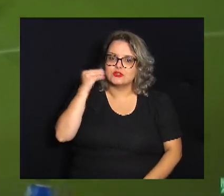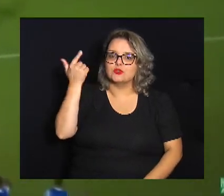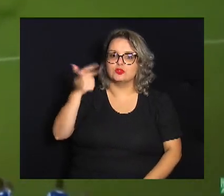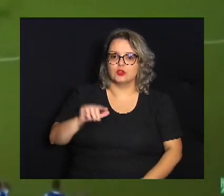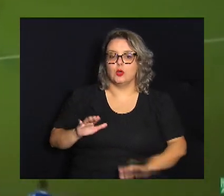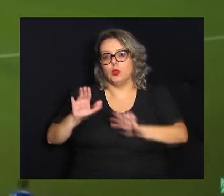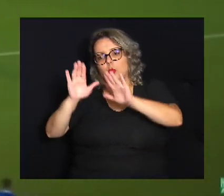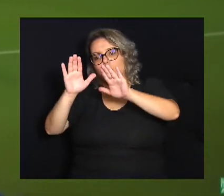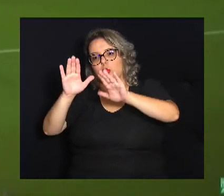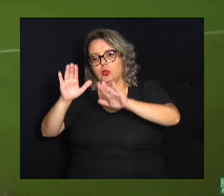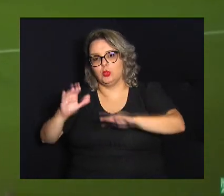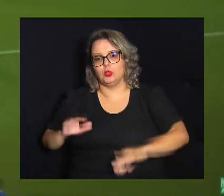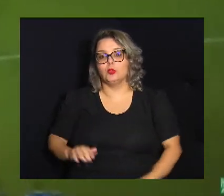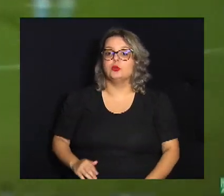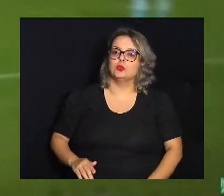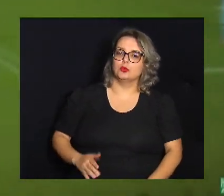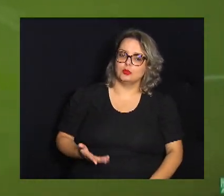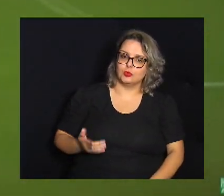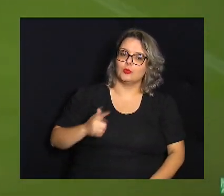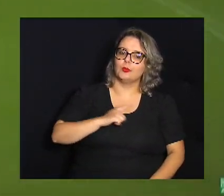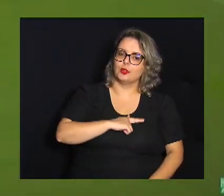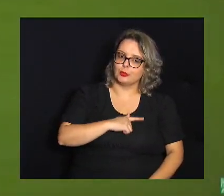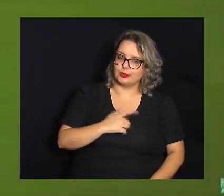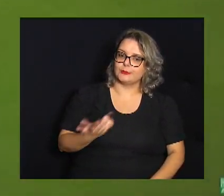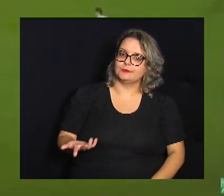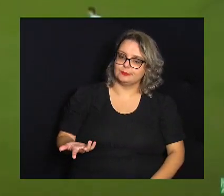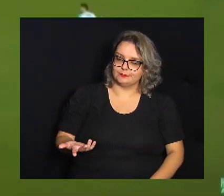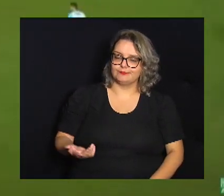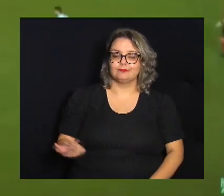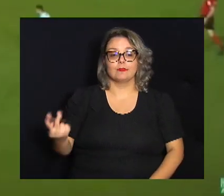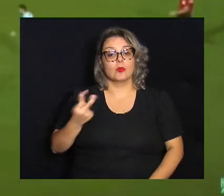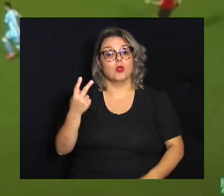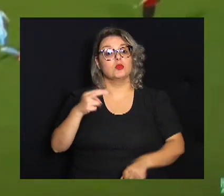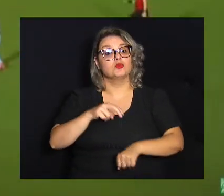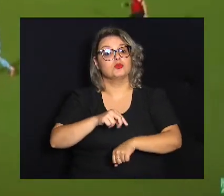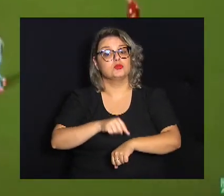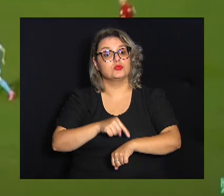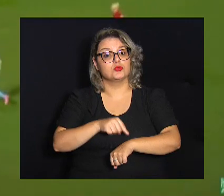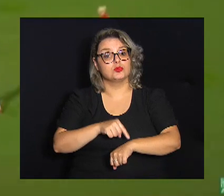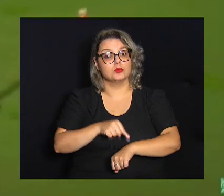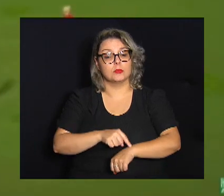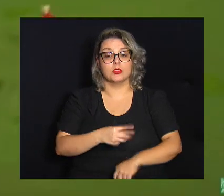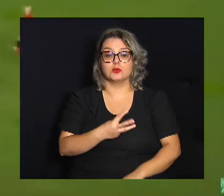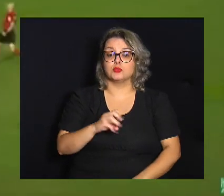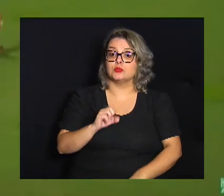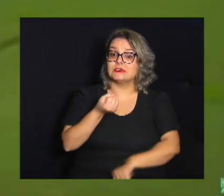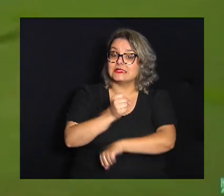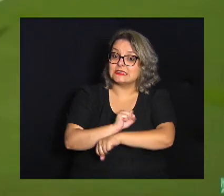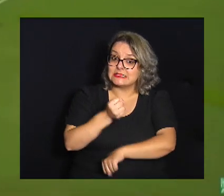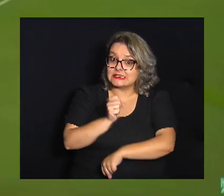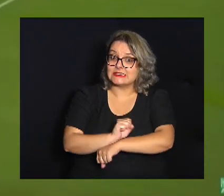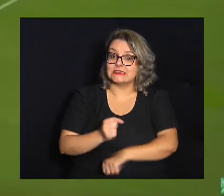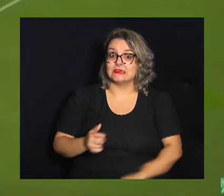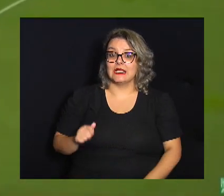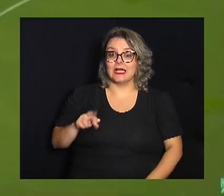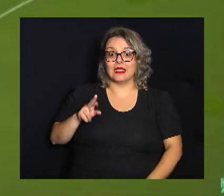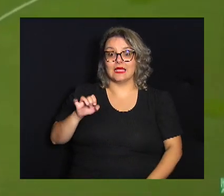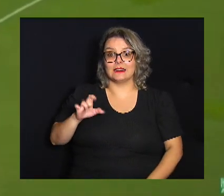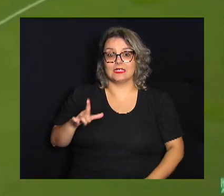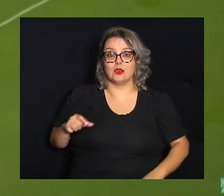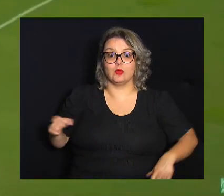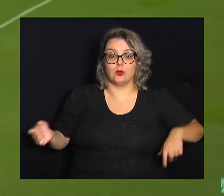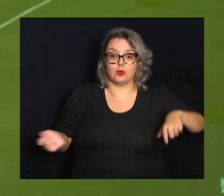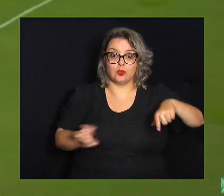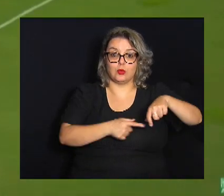mas parou no goleirão do Bugre. No segundo tempo, logo aos 30 segundos, Ariel serviu